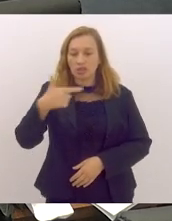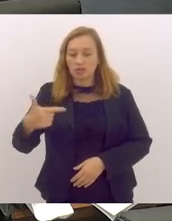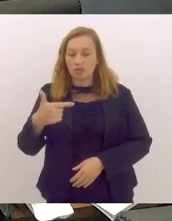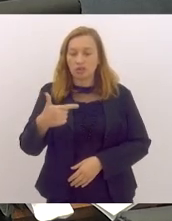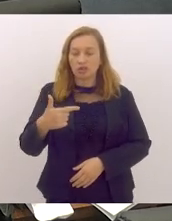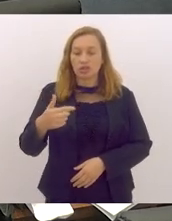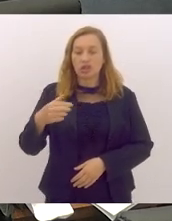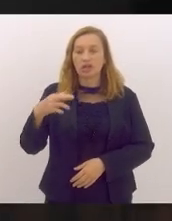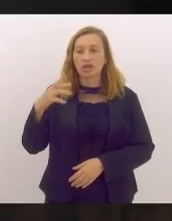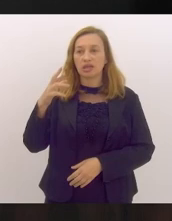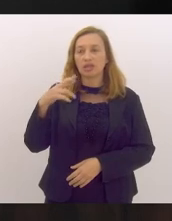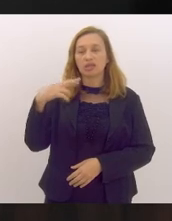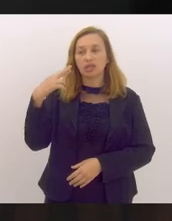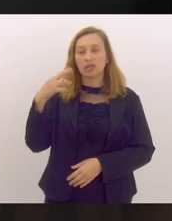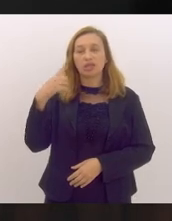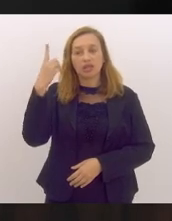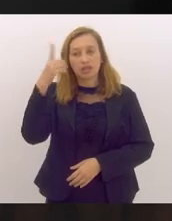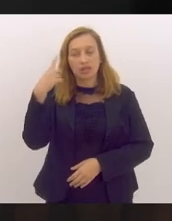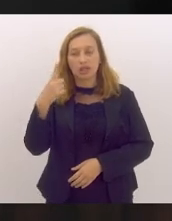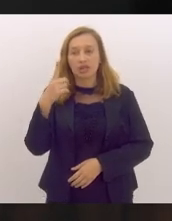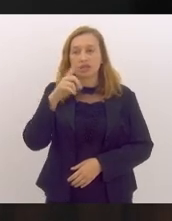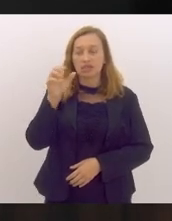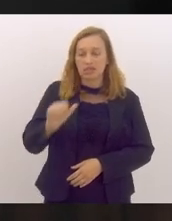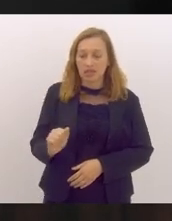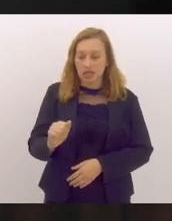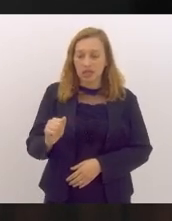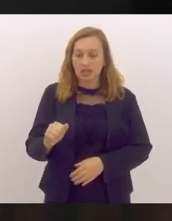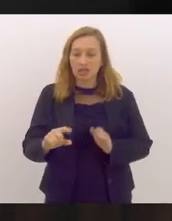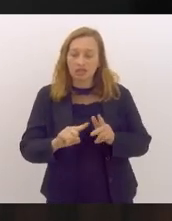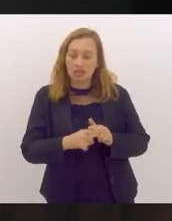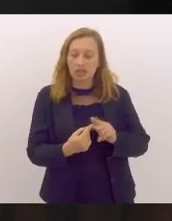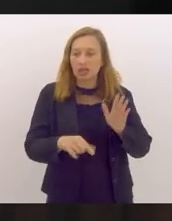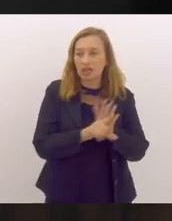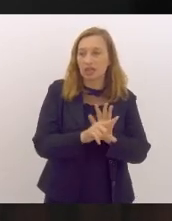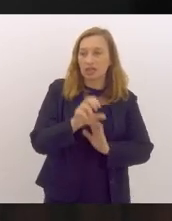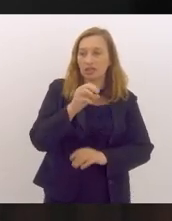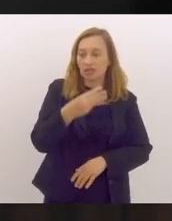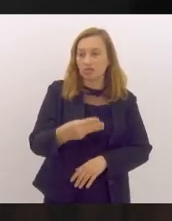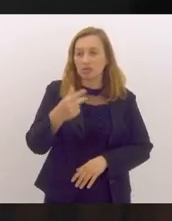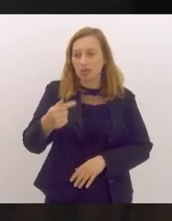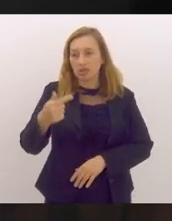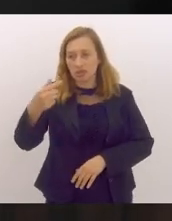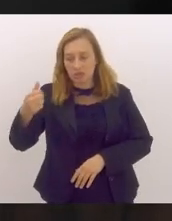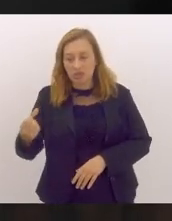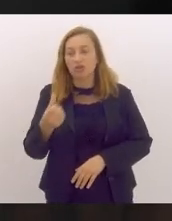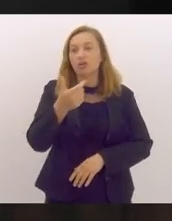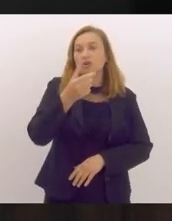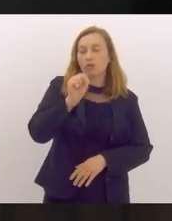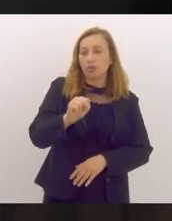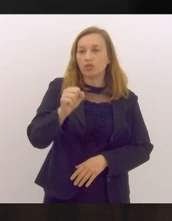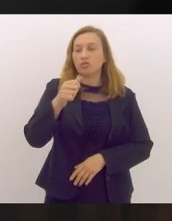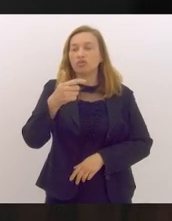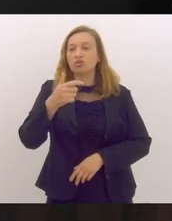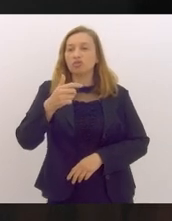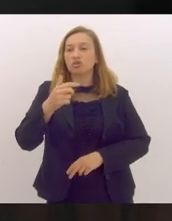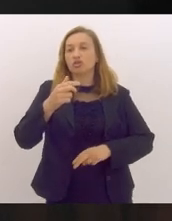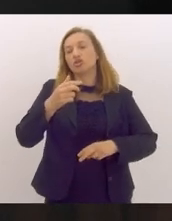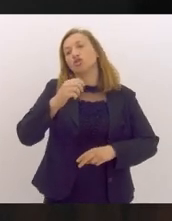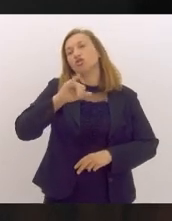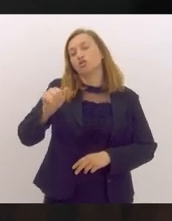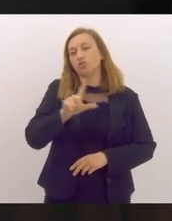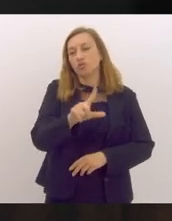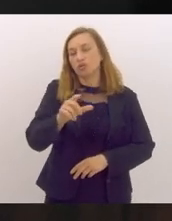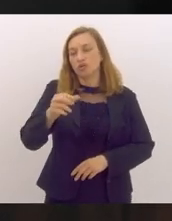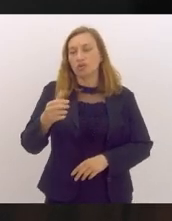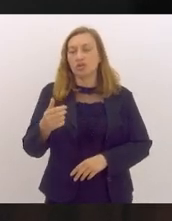deputado Renato Zaca, que altera o artigo 3º da Lei Estadual 7.329, de 8 de julho de 16, que institui no âmbito do Estado do Rio de Janeiro